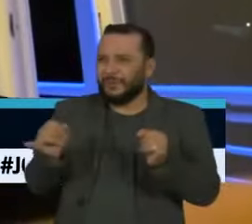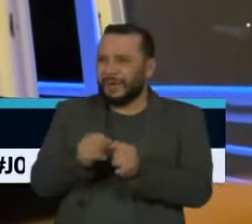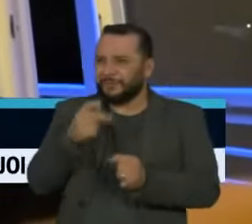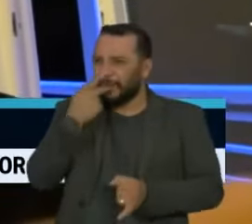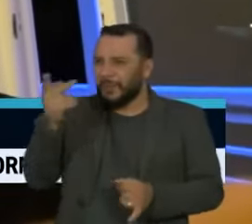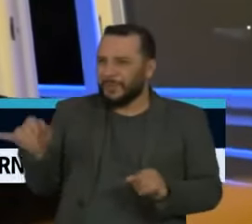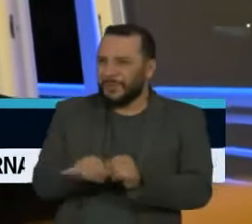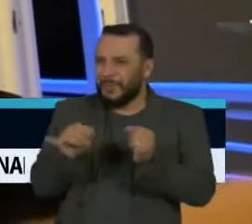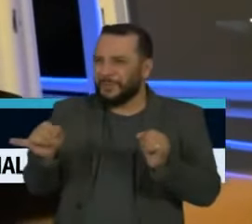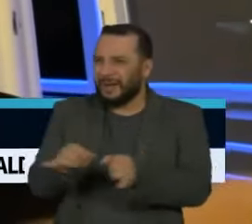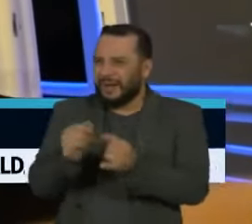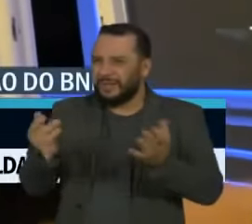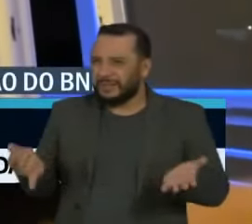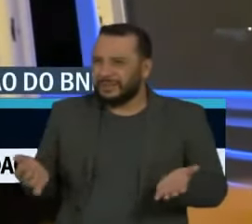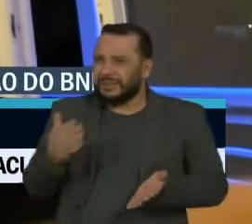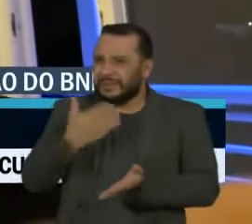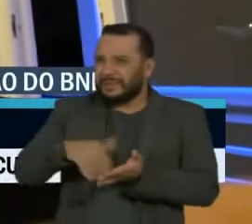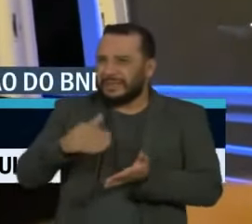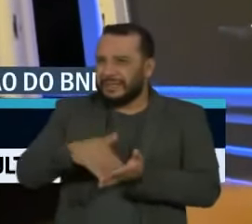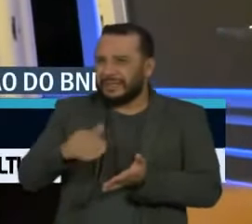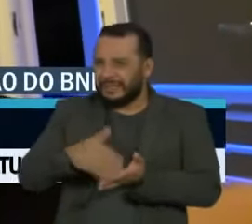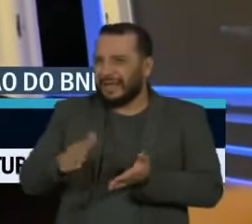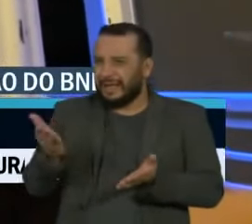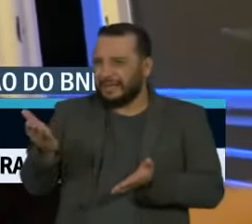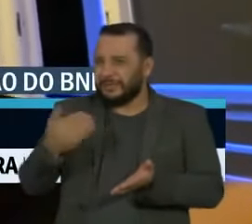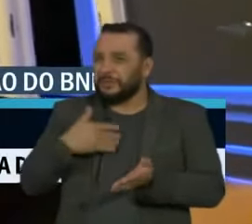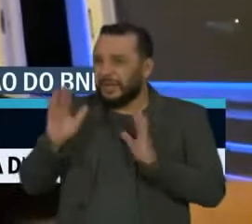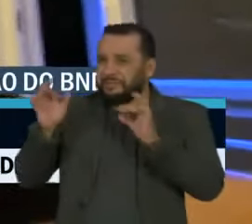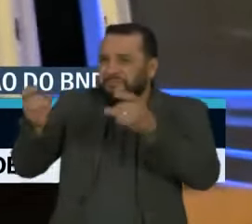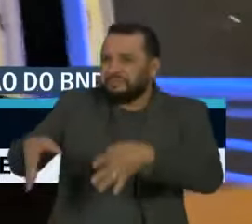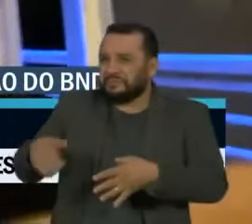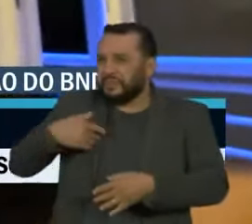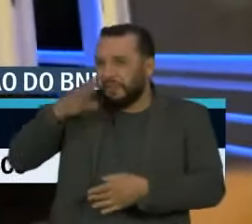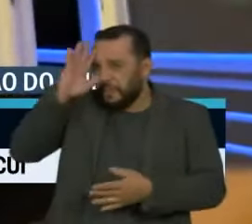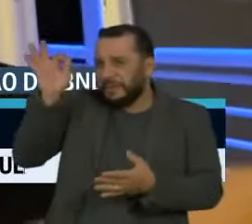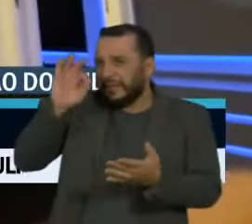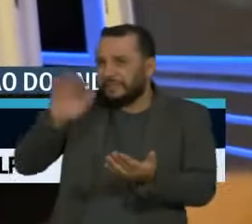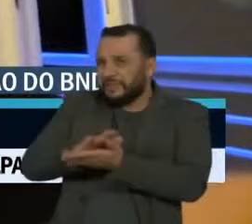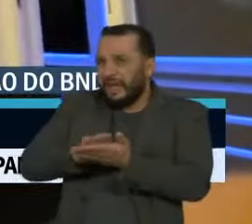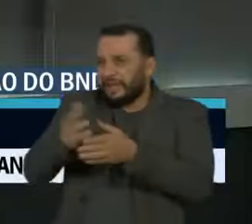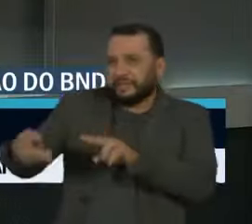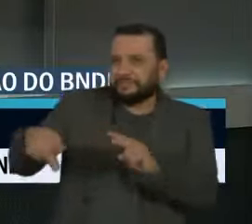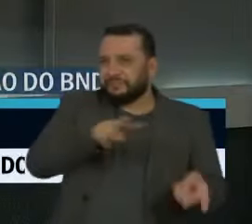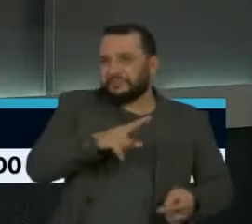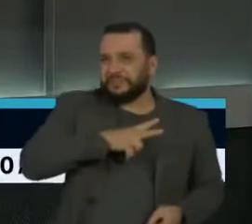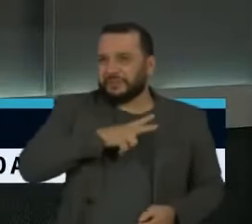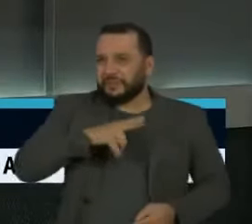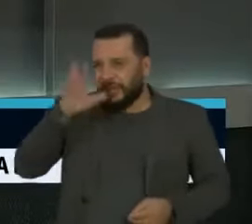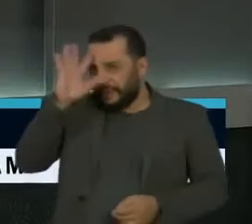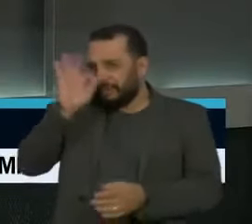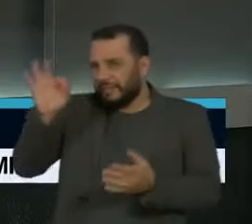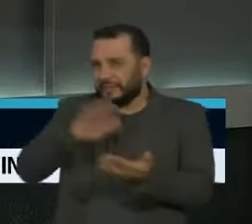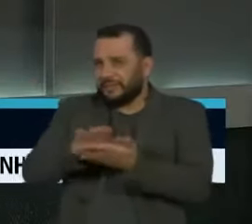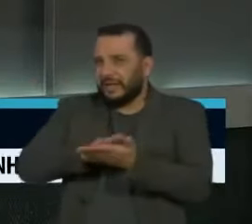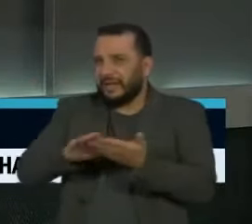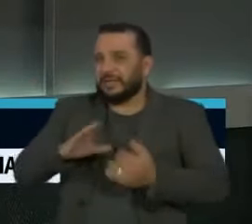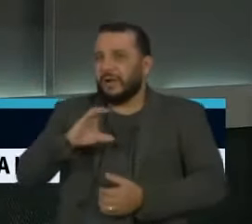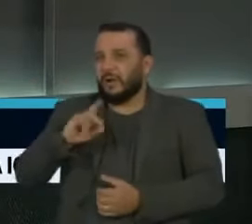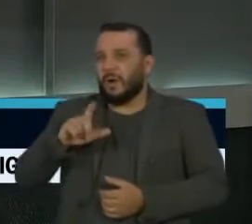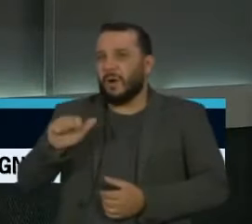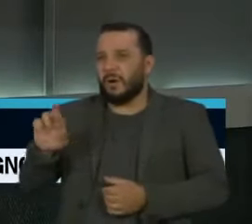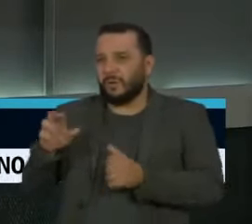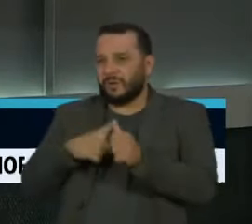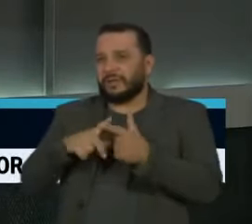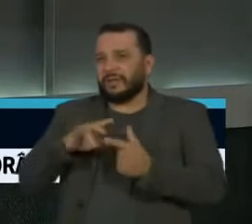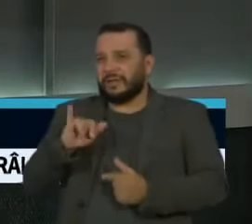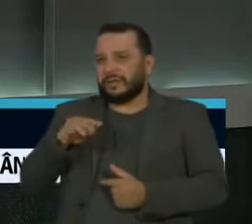mostra o quanto o secretário de desestatização que sai entende muito pouco de privatização. Collor, Itamar e Fernando